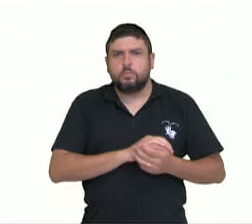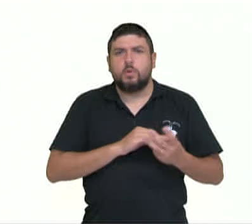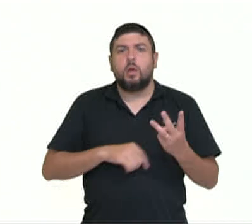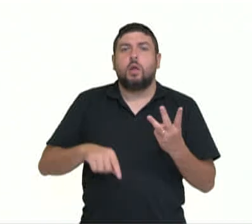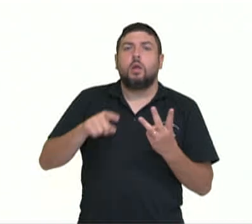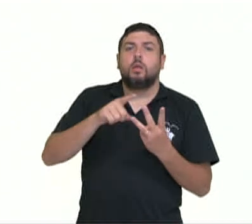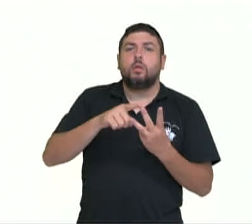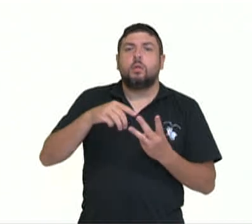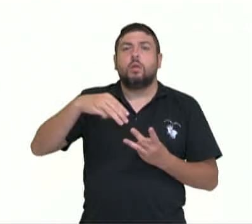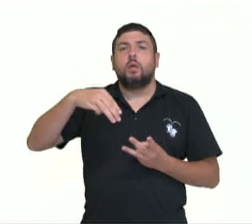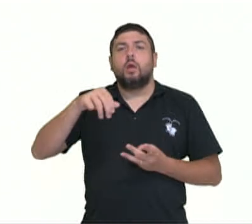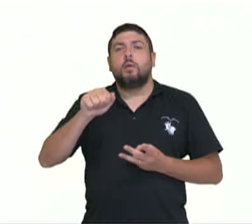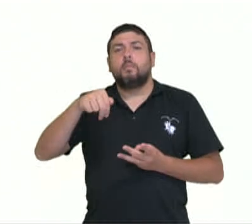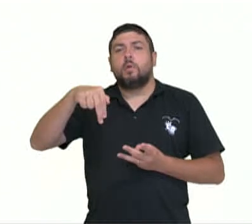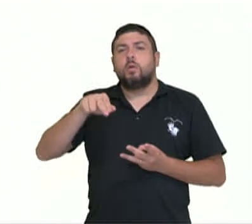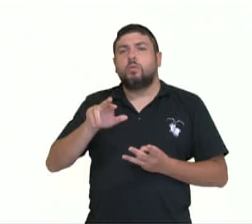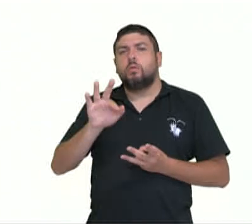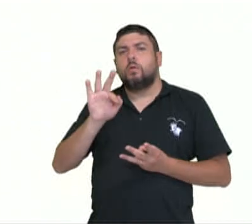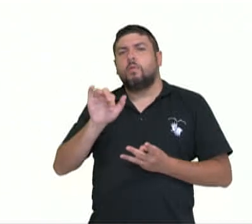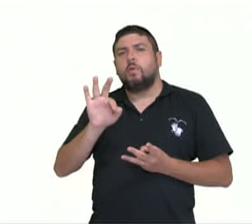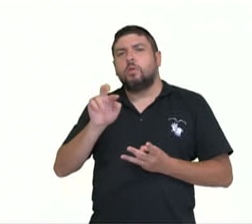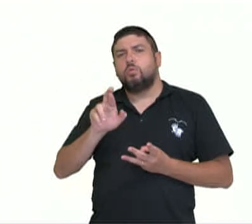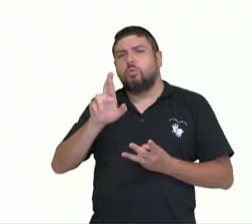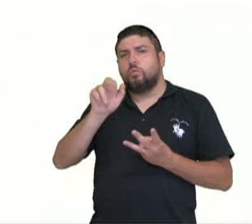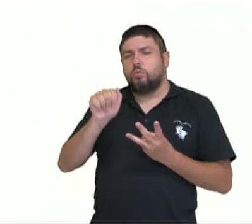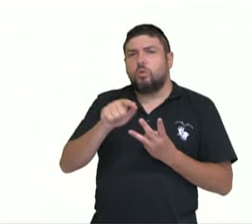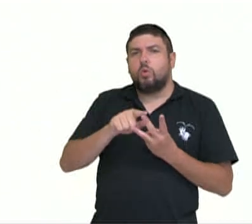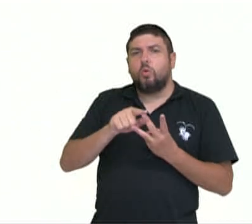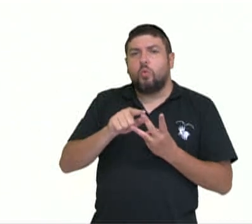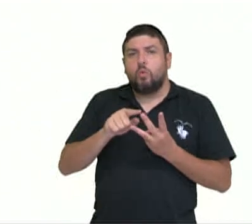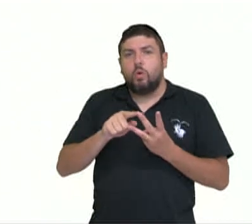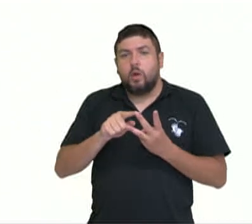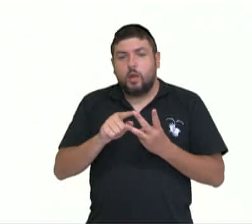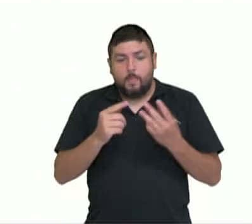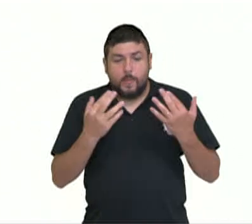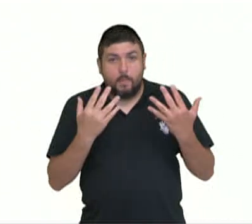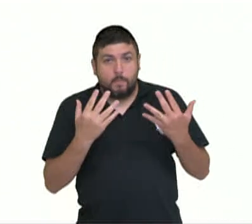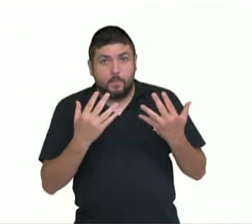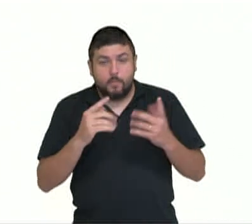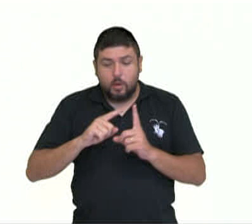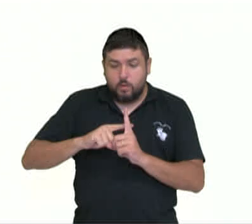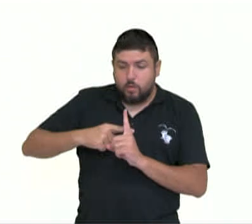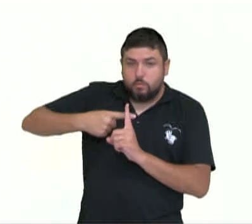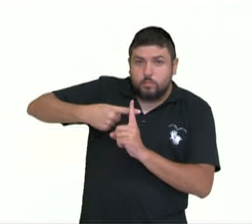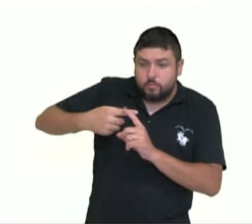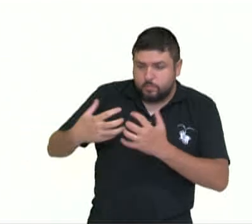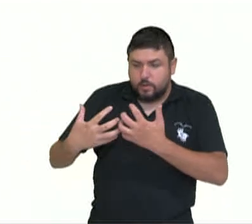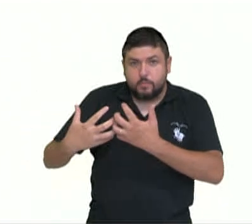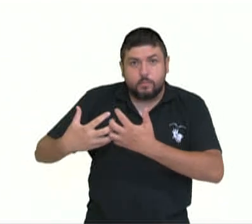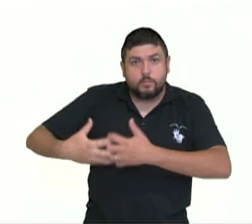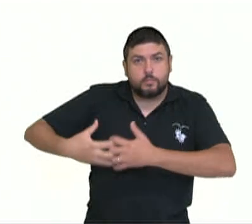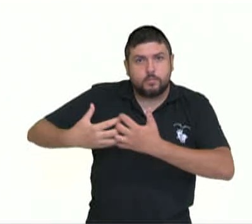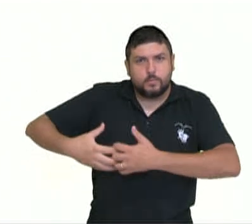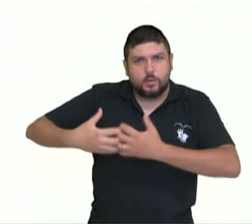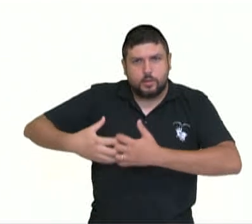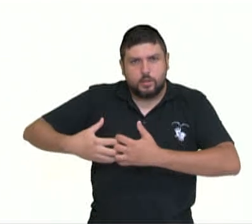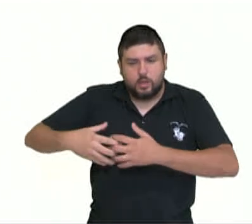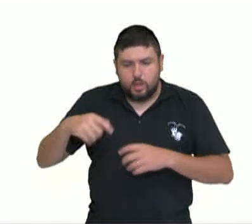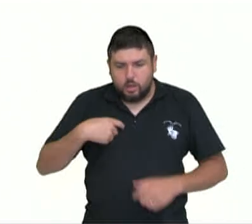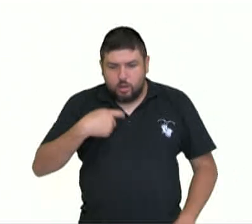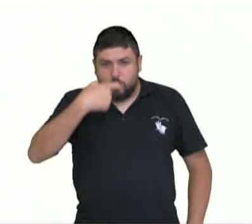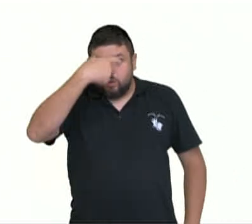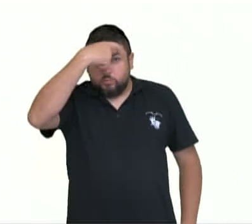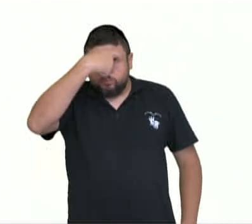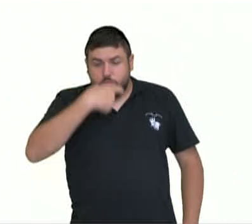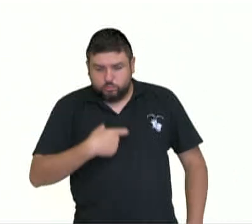manufatura, onde eram utilizadas máquinas manuais, ou seja, mecanismos onde a mão, o homem, vai